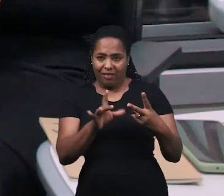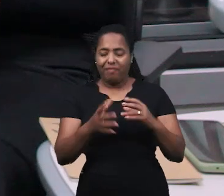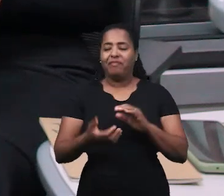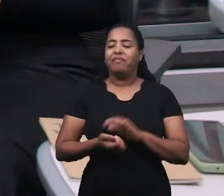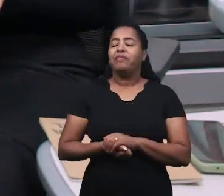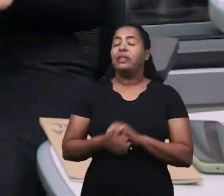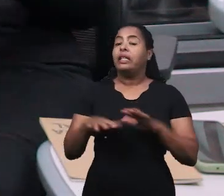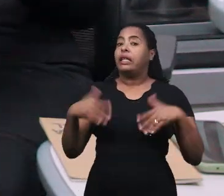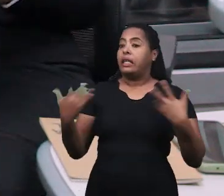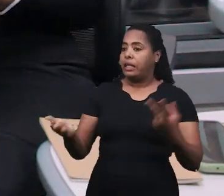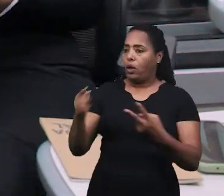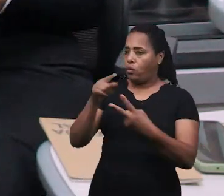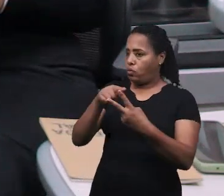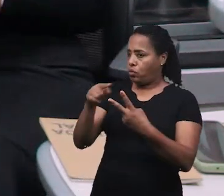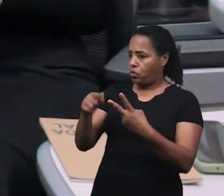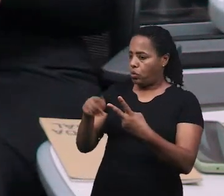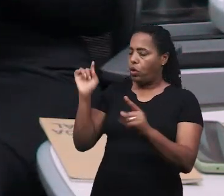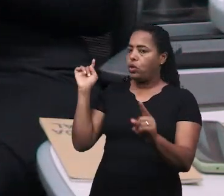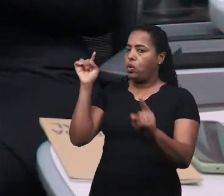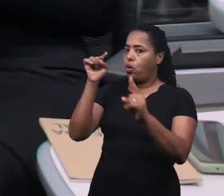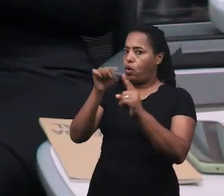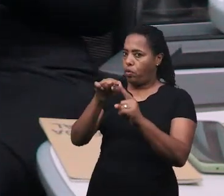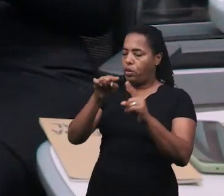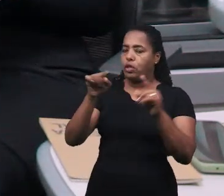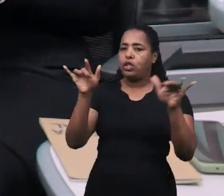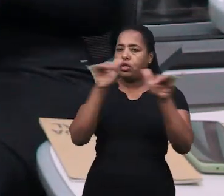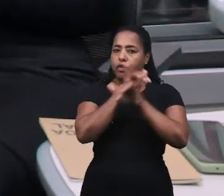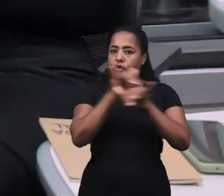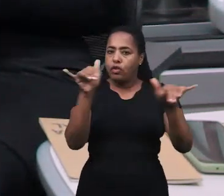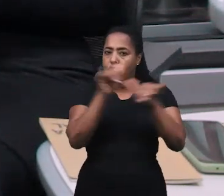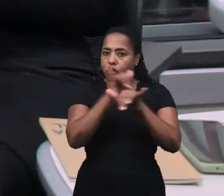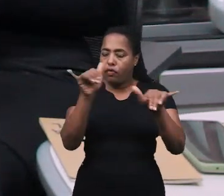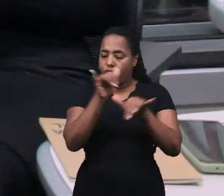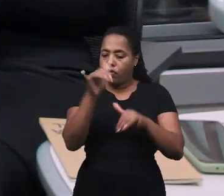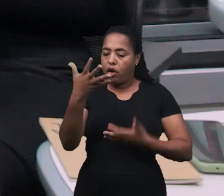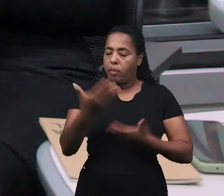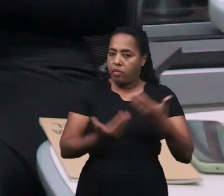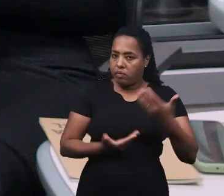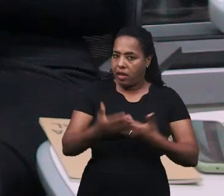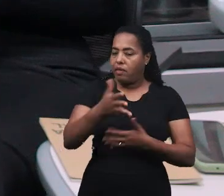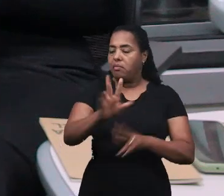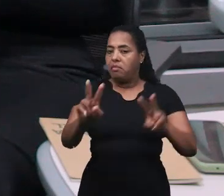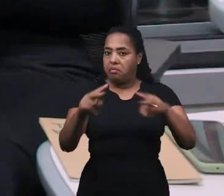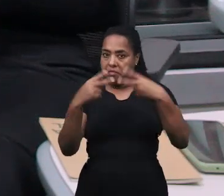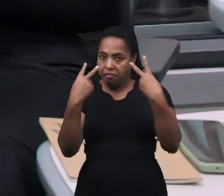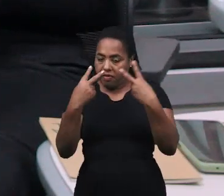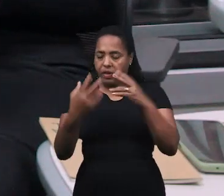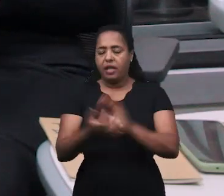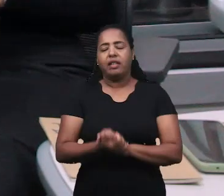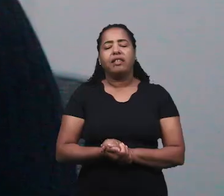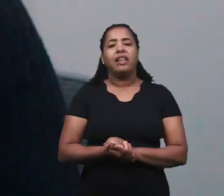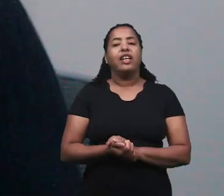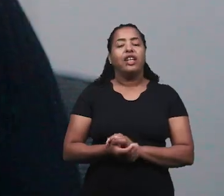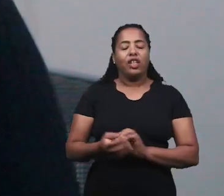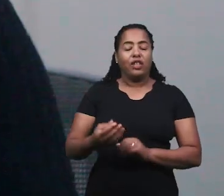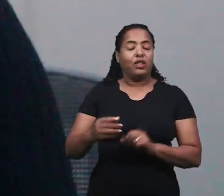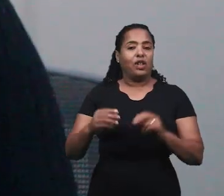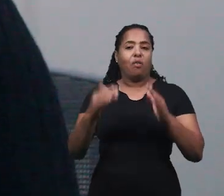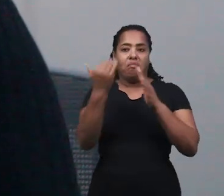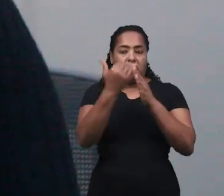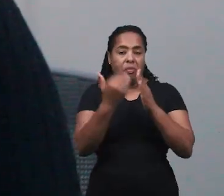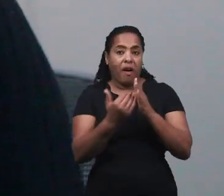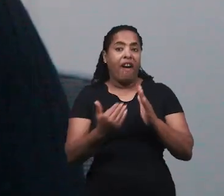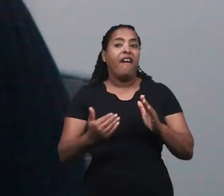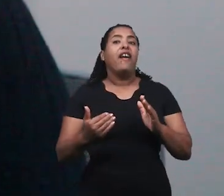Sim. Então, os dois quadros têm o objetivo de informar os nossos irmãos, os nossos ouvintes. Então, o quadro Viver